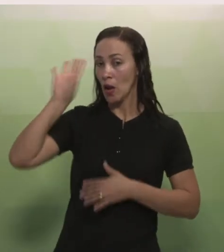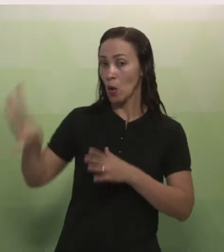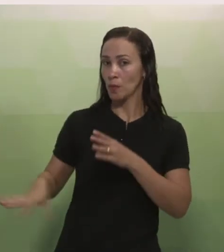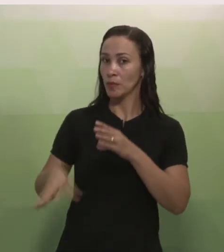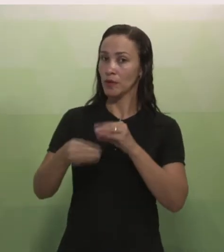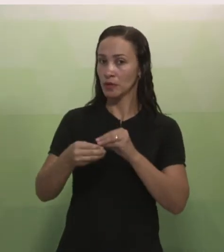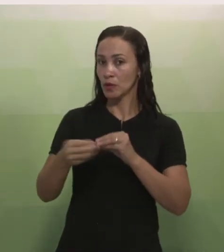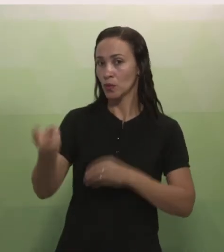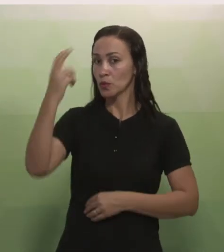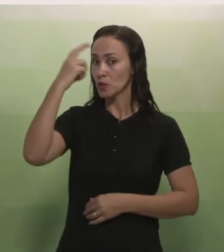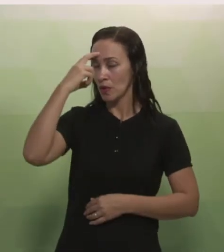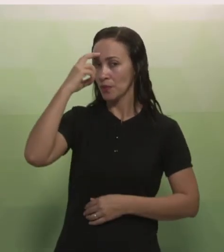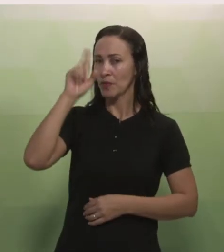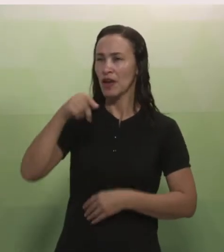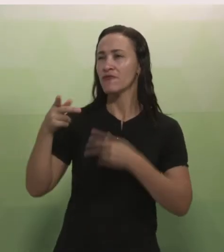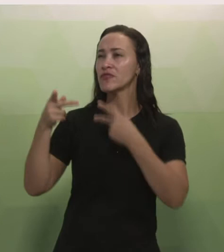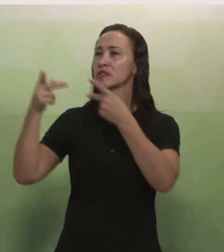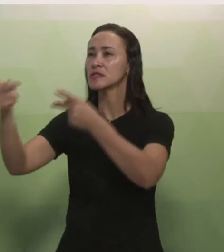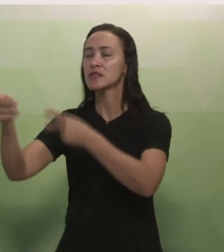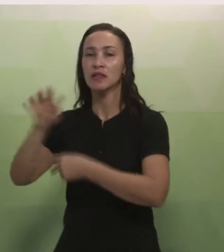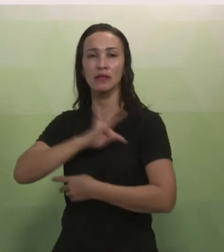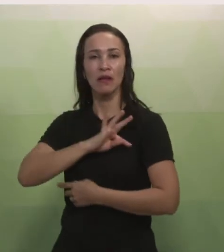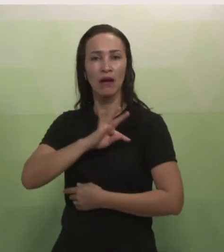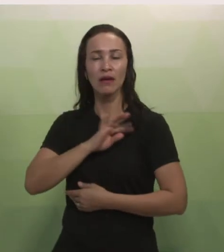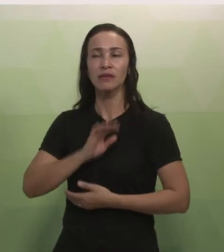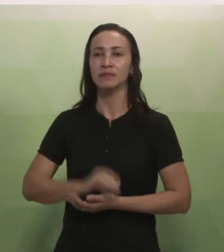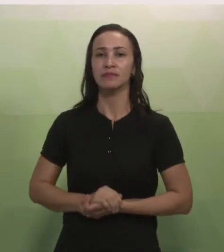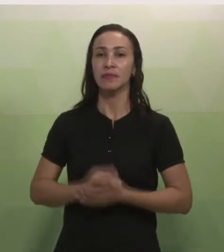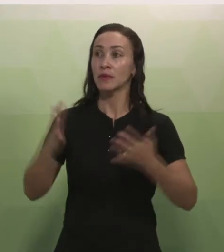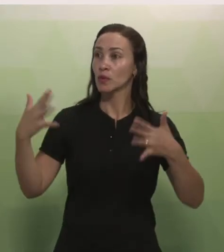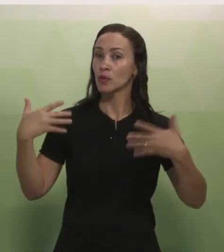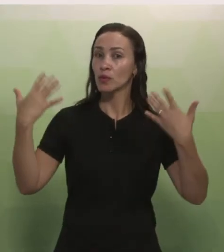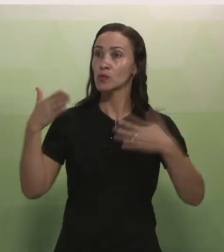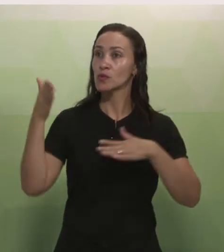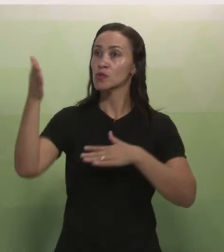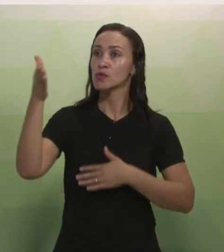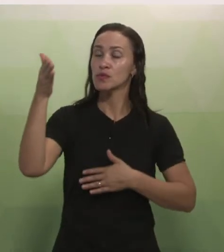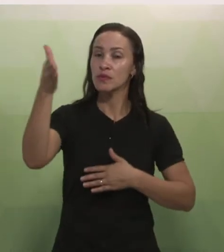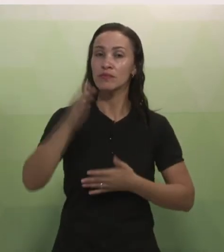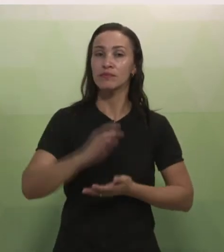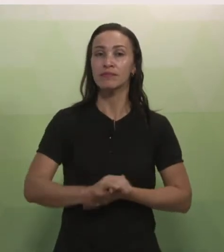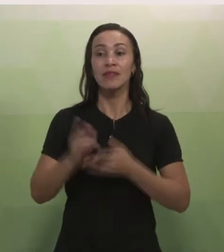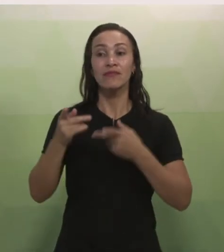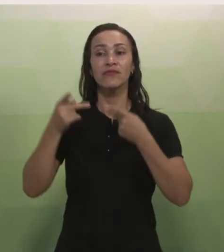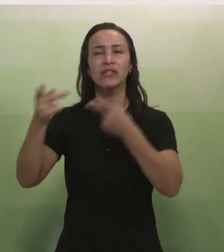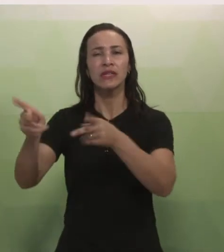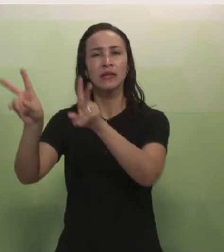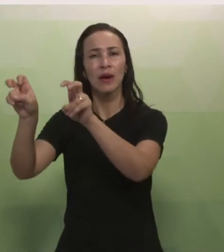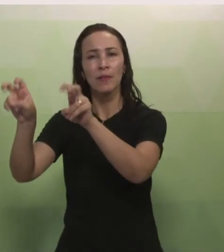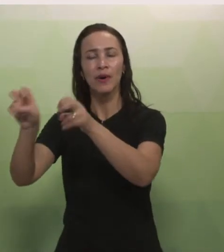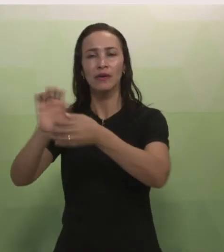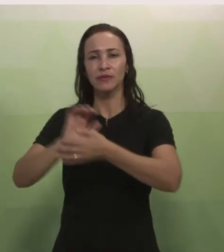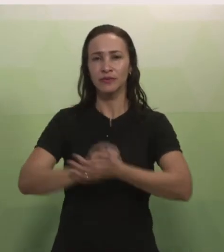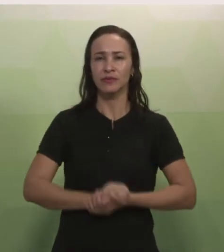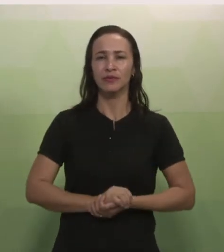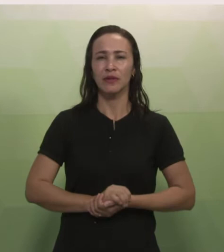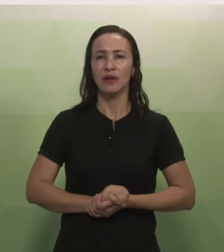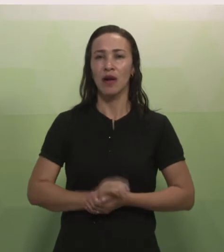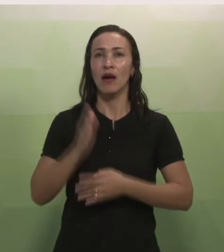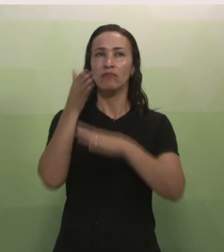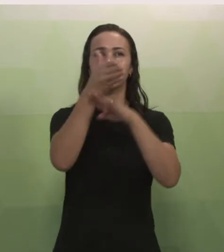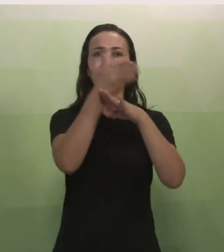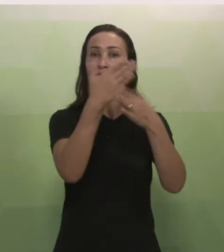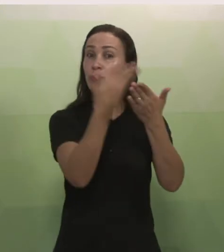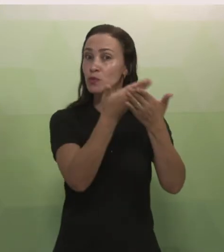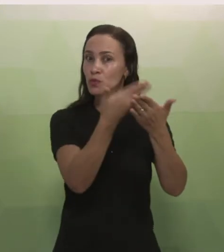acadêmicas complementares e culturais, que é visita técnica, excursão, visita temática,